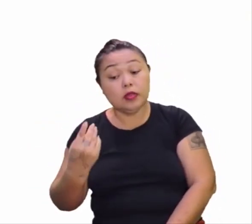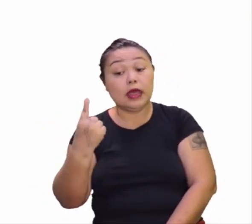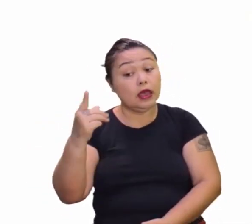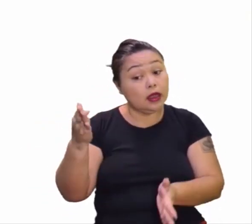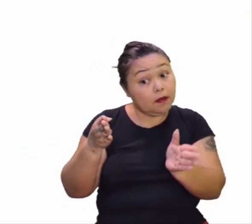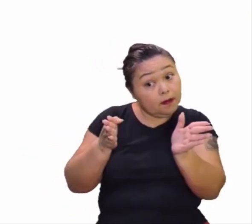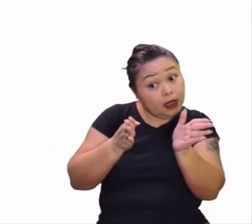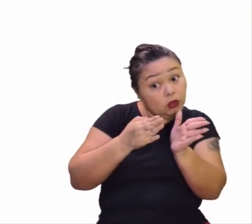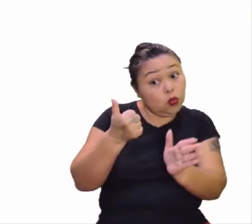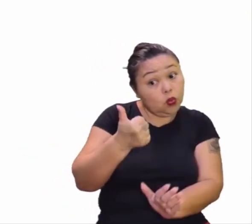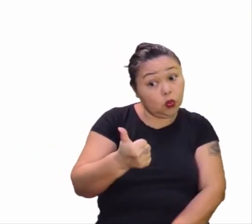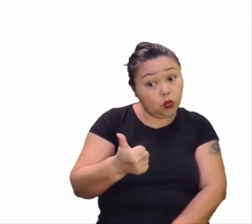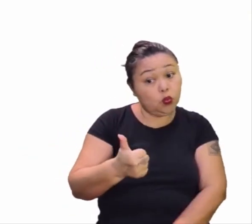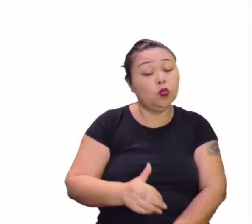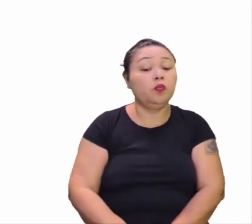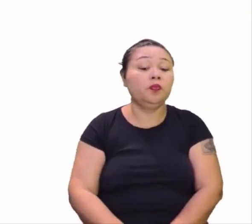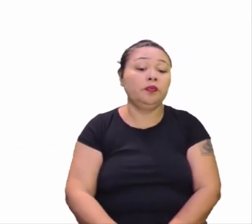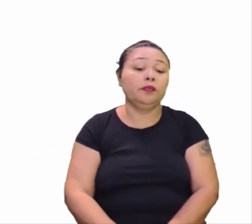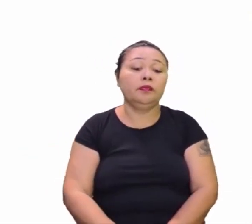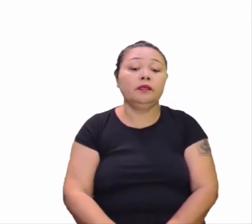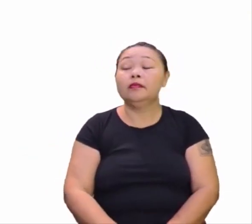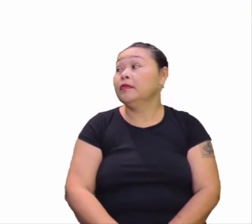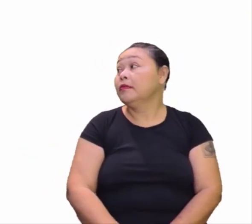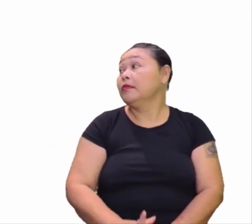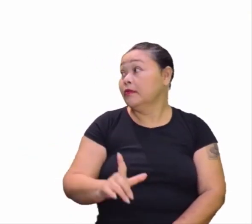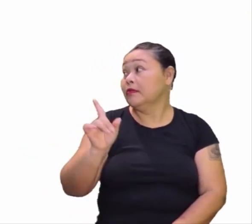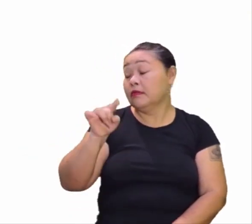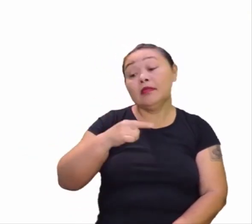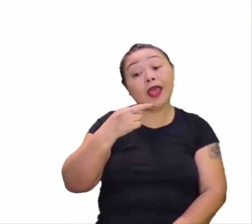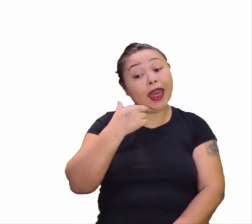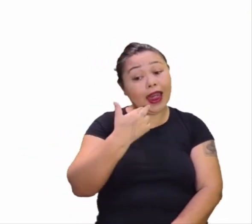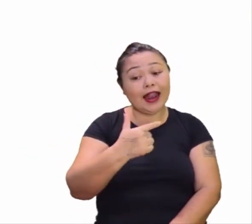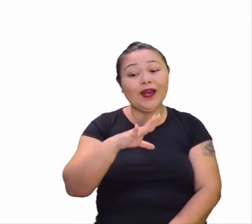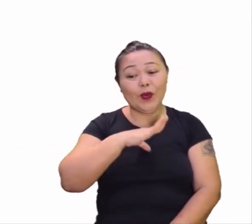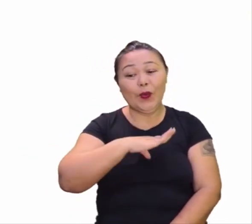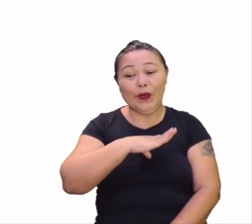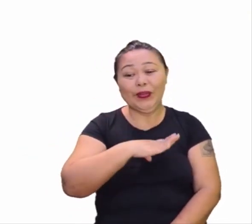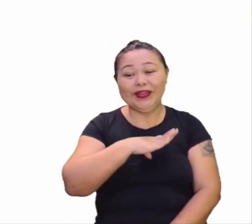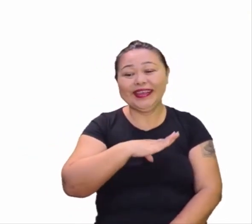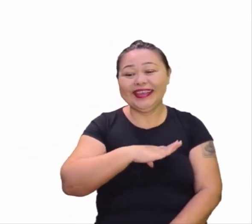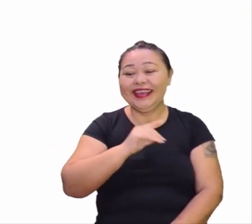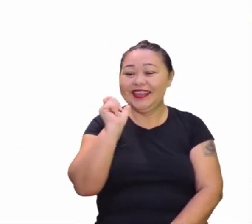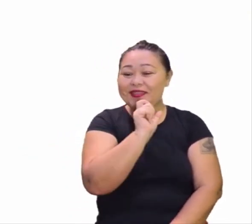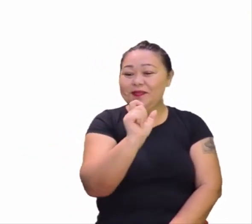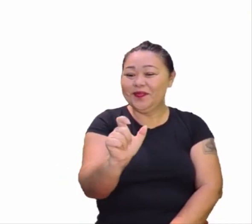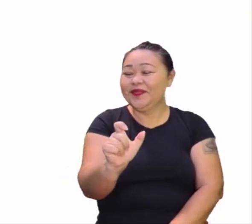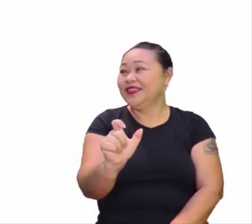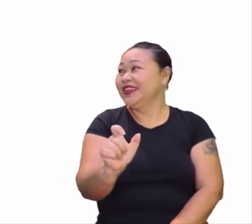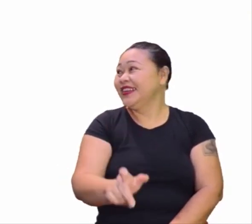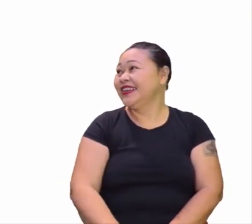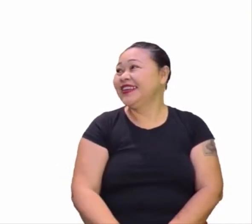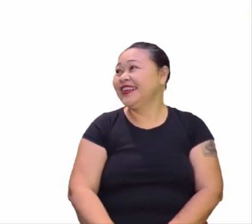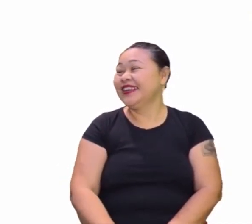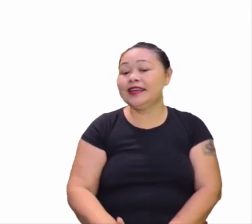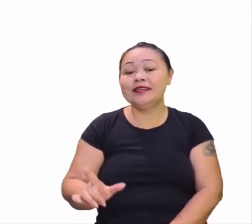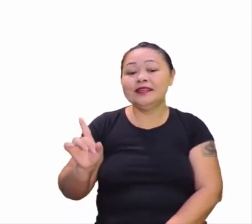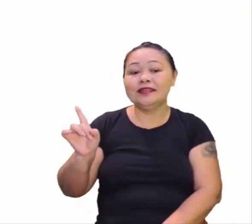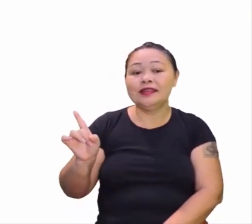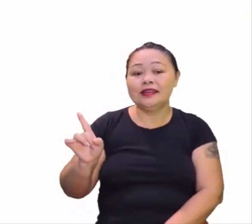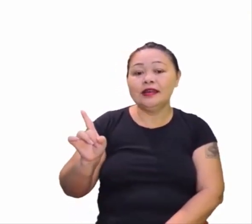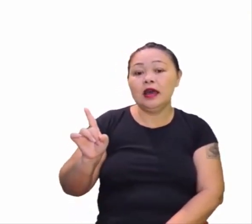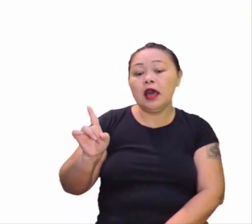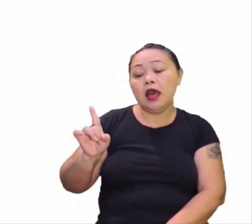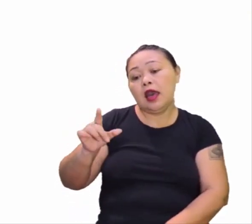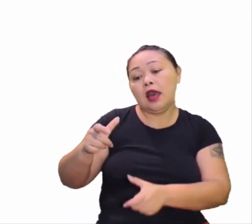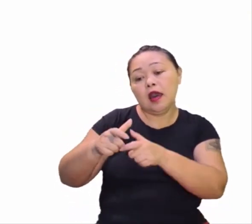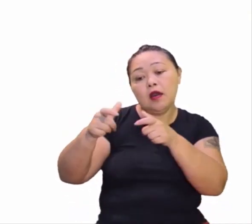1. Exato. Ok? Muito bem. Questão de língua portuguesa Com na certeza. Parada, Rogério. É isso mesmo. É isso? Tamo aí. E está falando de